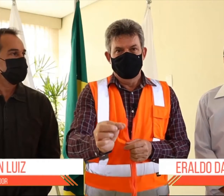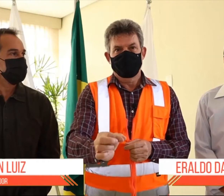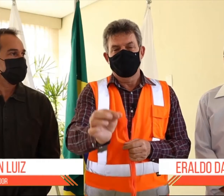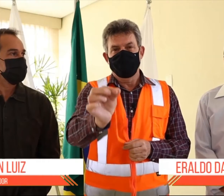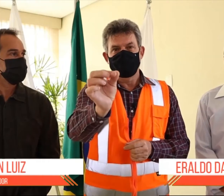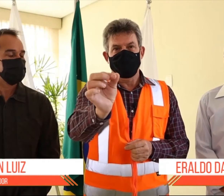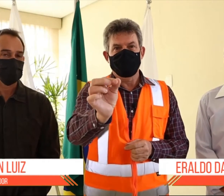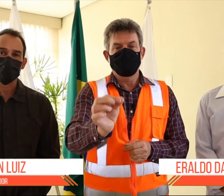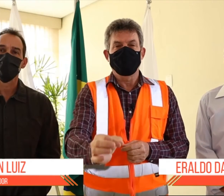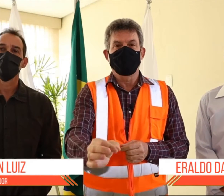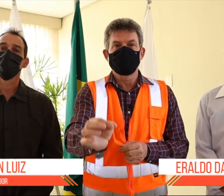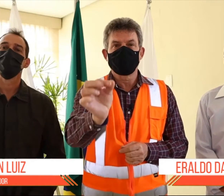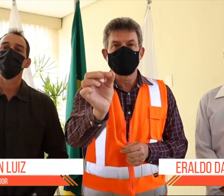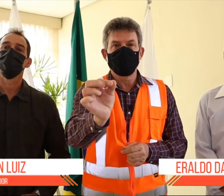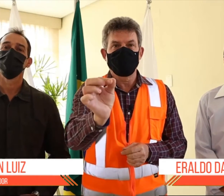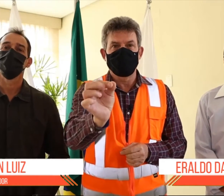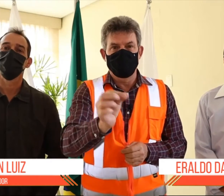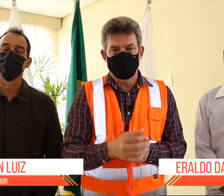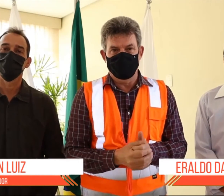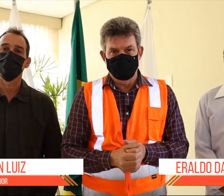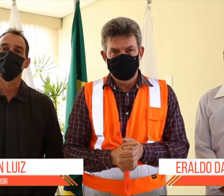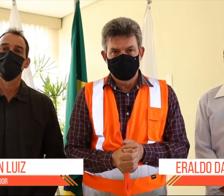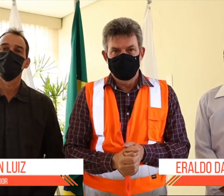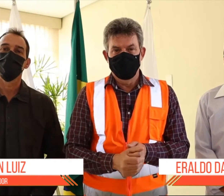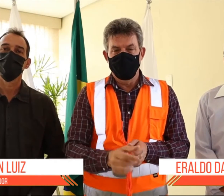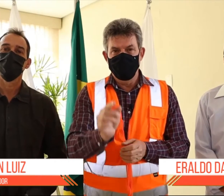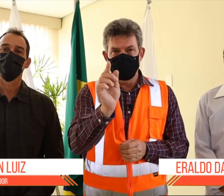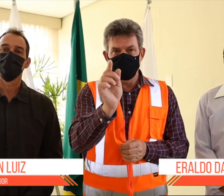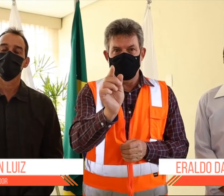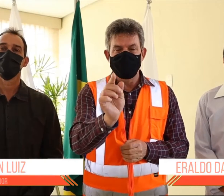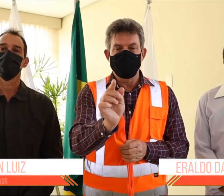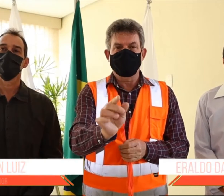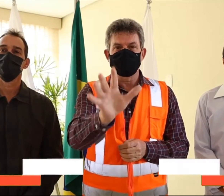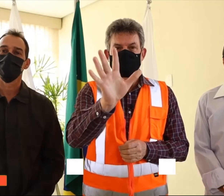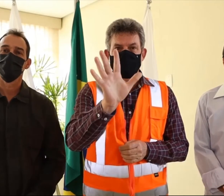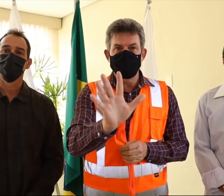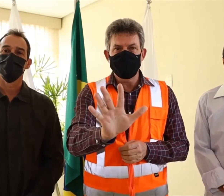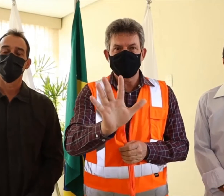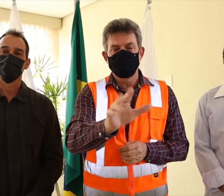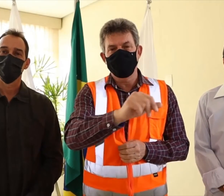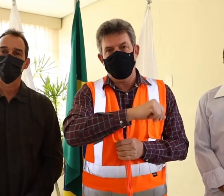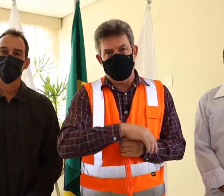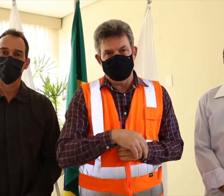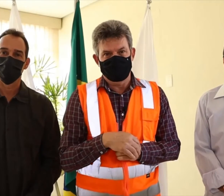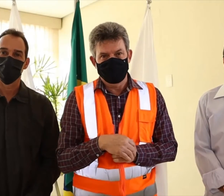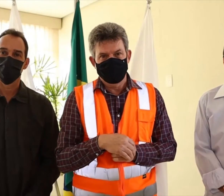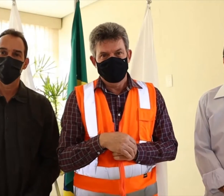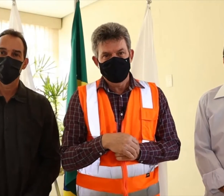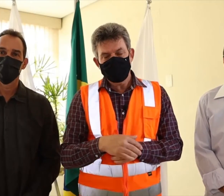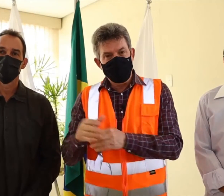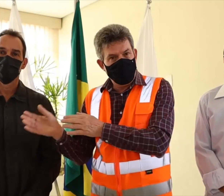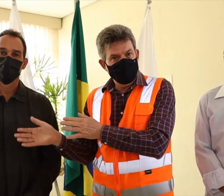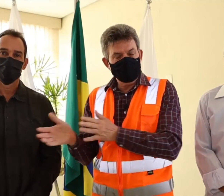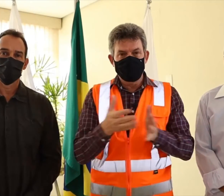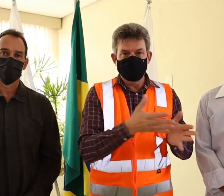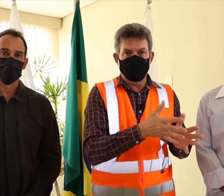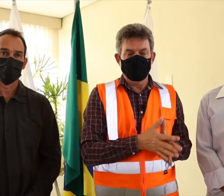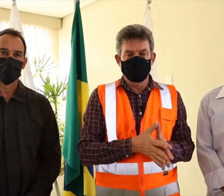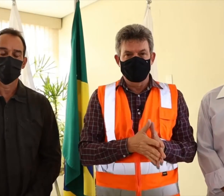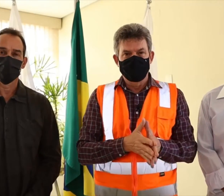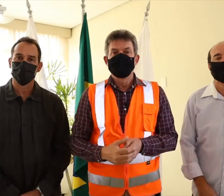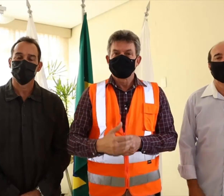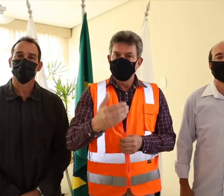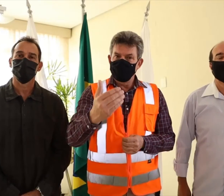conseguiram, com o deputado federal, doutor Federico, uma emenda parlamentar de R$500 mil. O trabalho dos